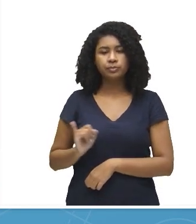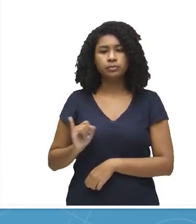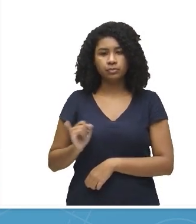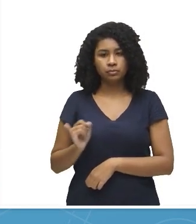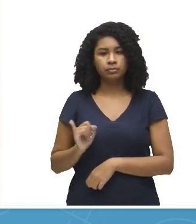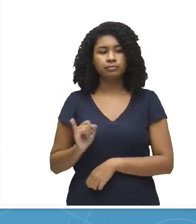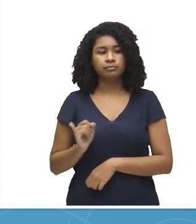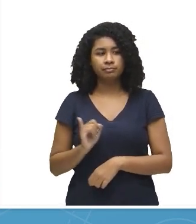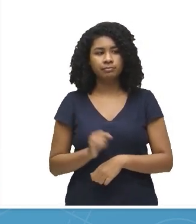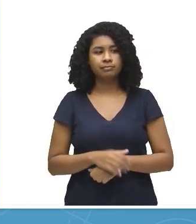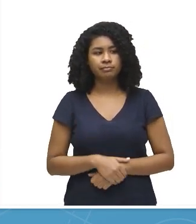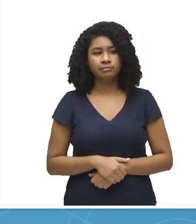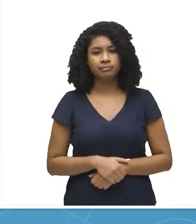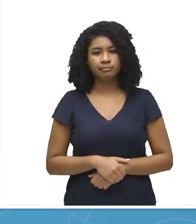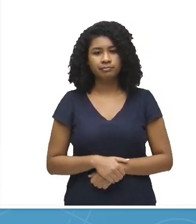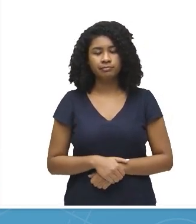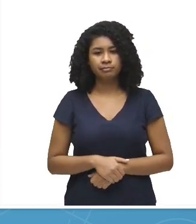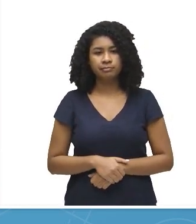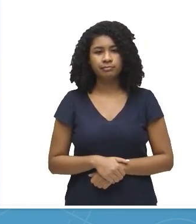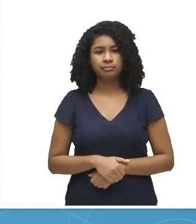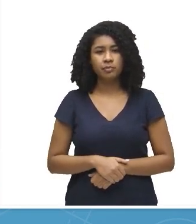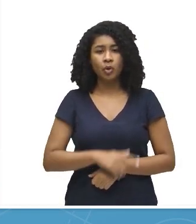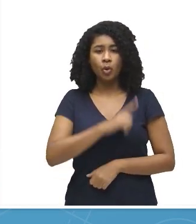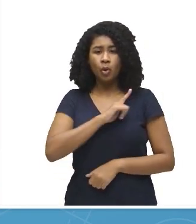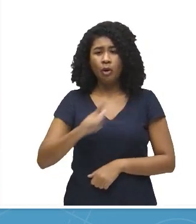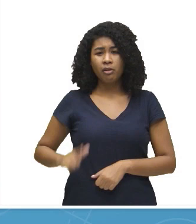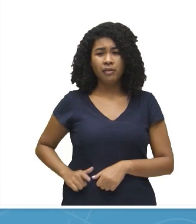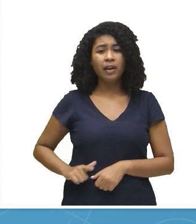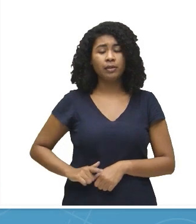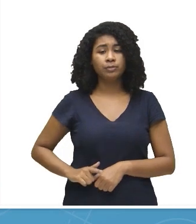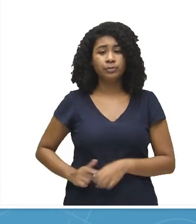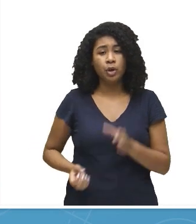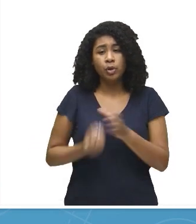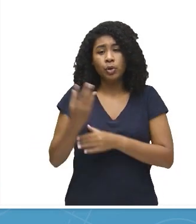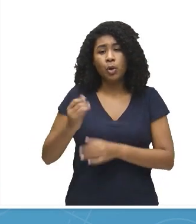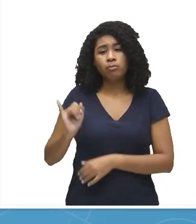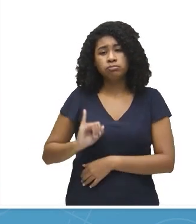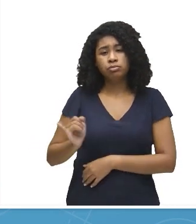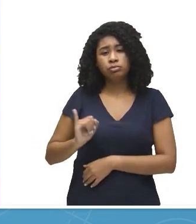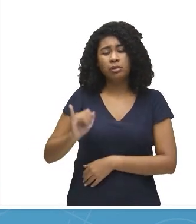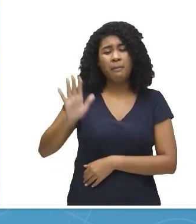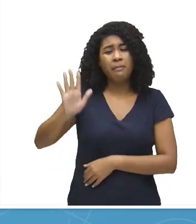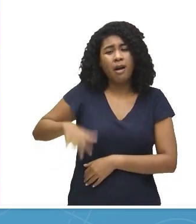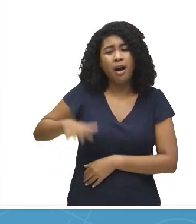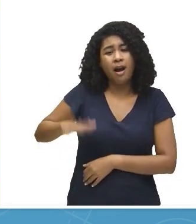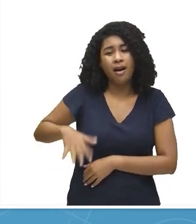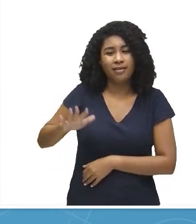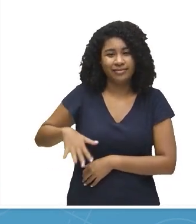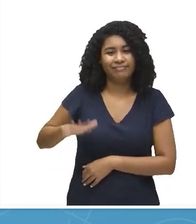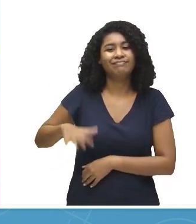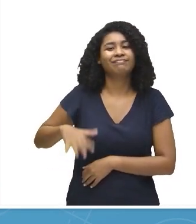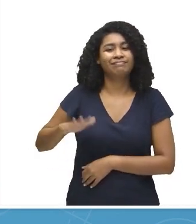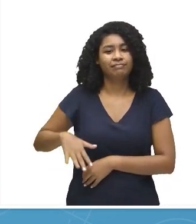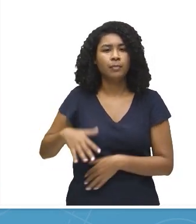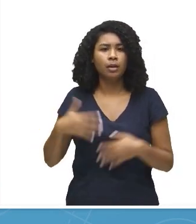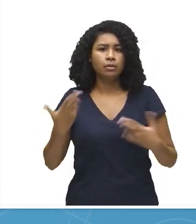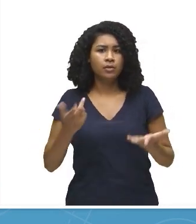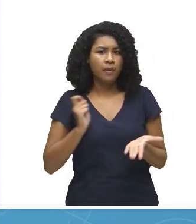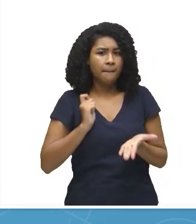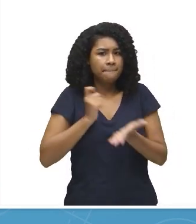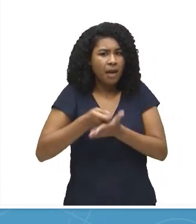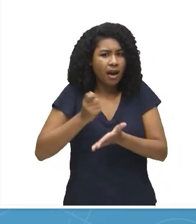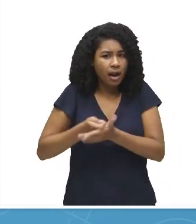países de origem, no caso, pelos governos, que são mais baratos, né? Então, consequentemente, se você vai pagar menos